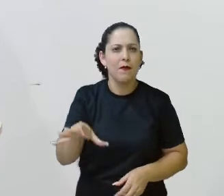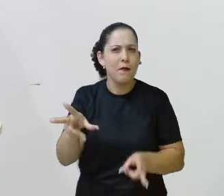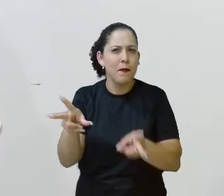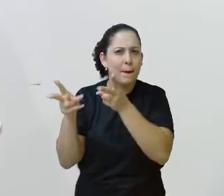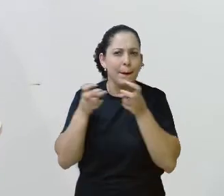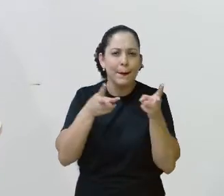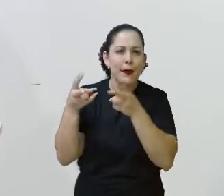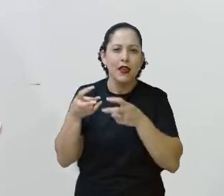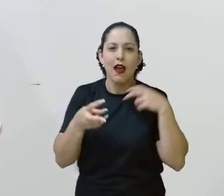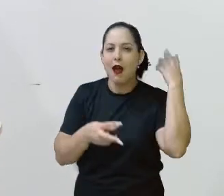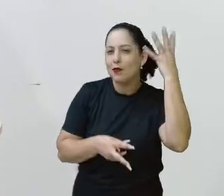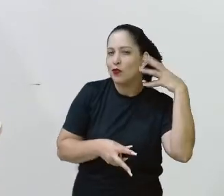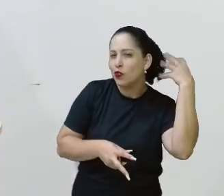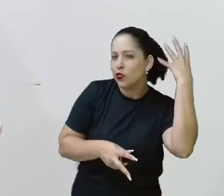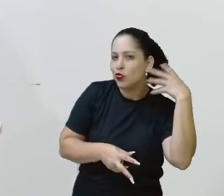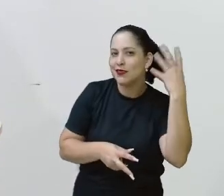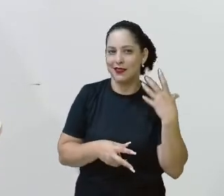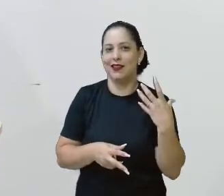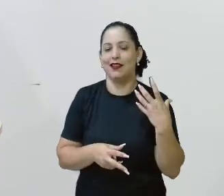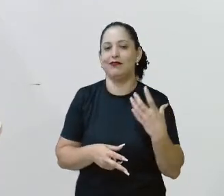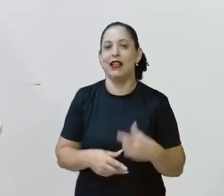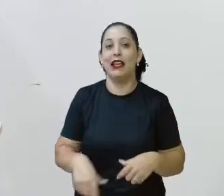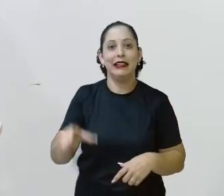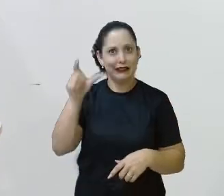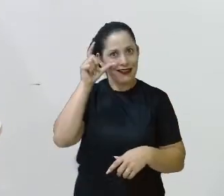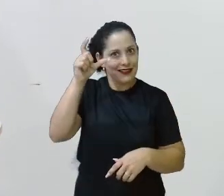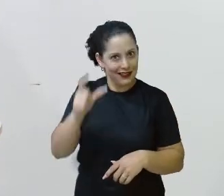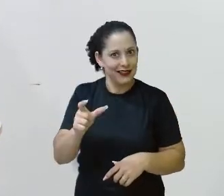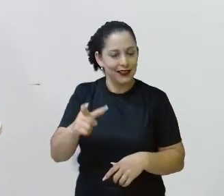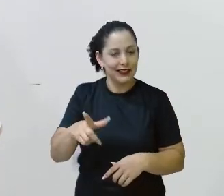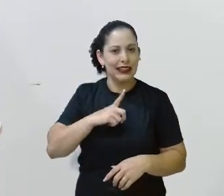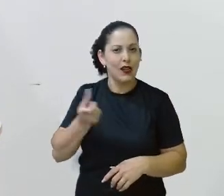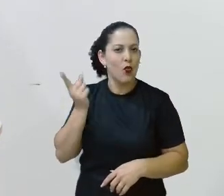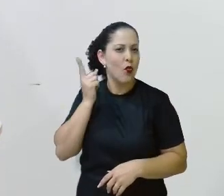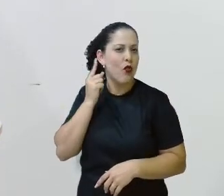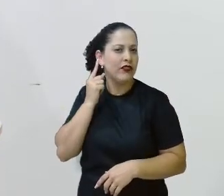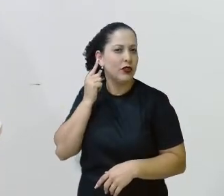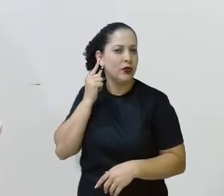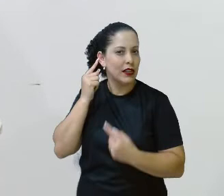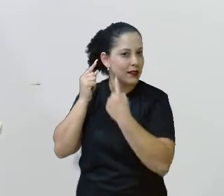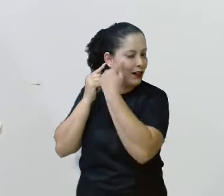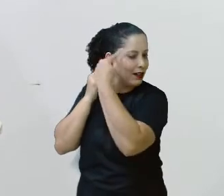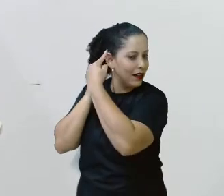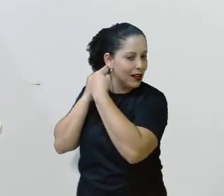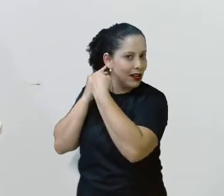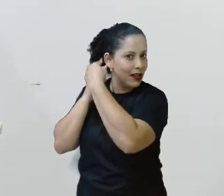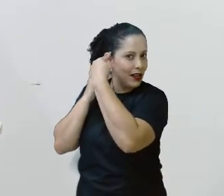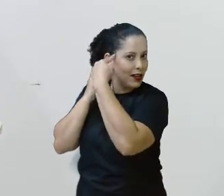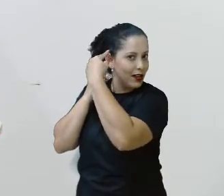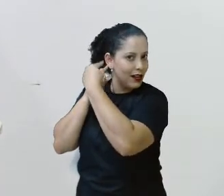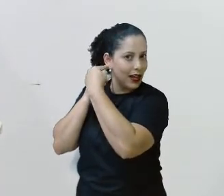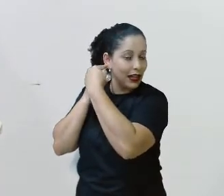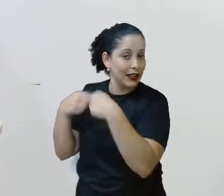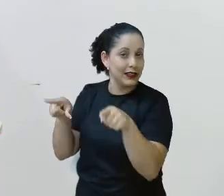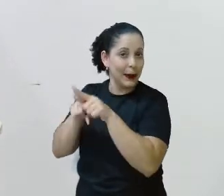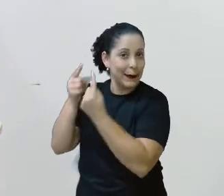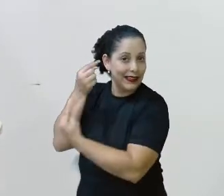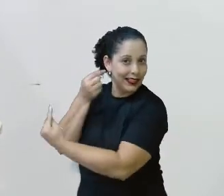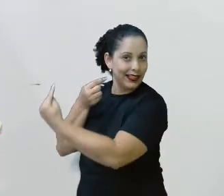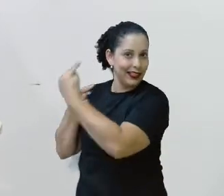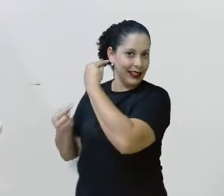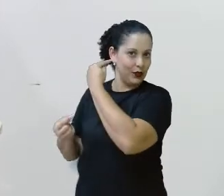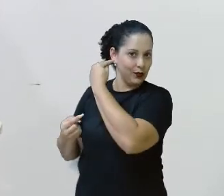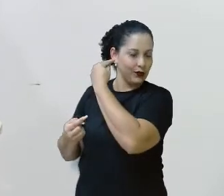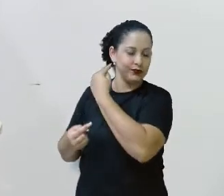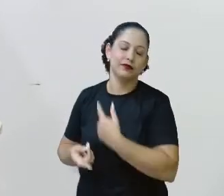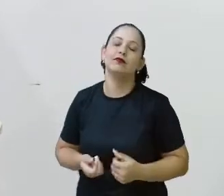como você colocou. E veja como é interessante. Nós temos o ouvido, essa parte externa, temos o ouvido médio e o interno. O